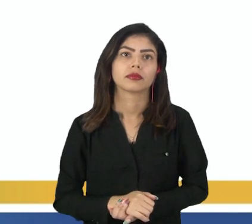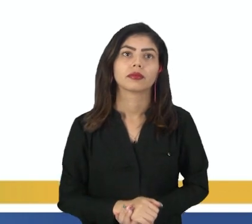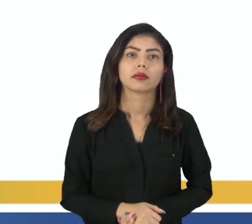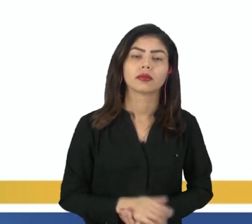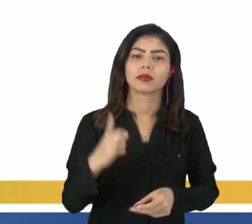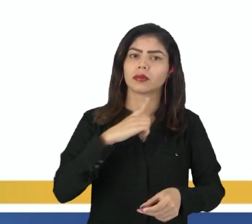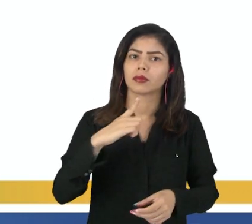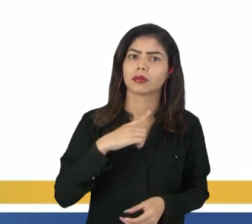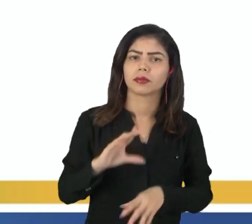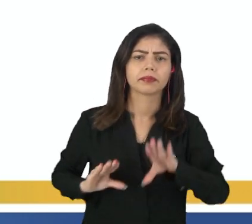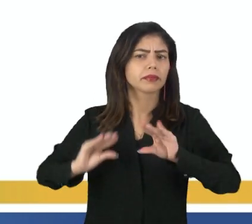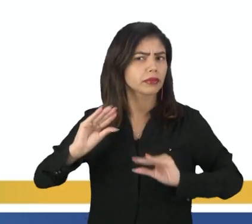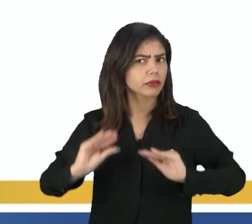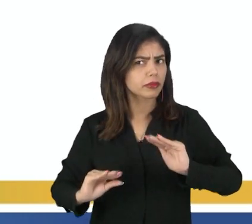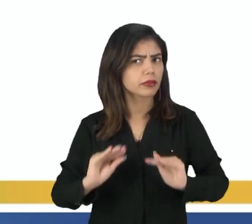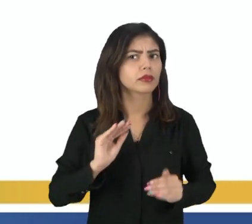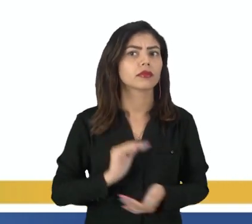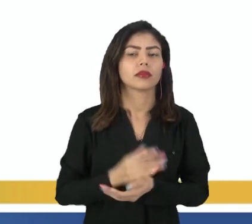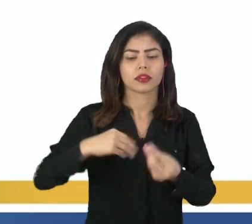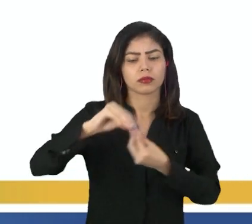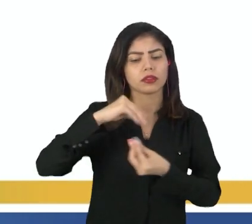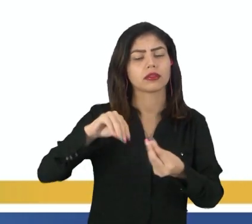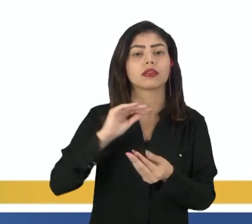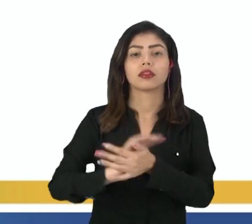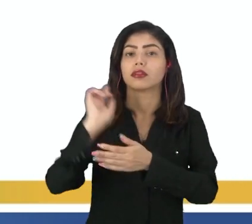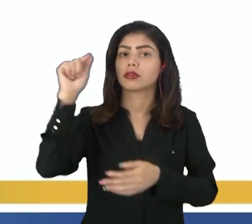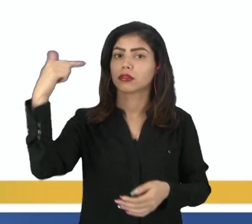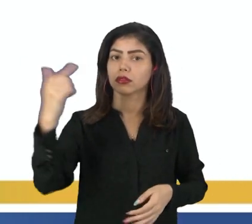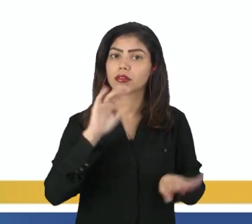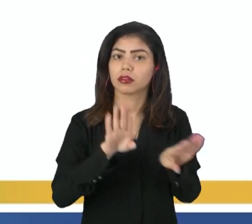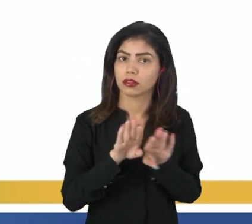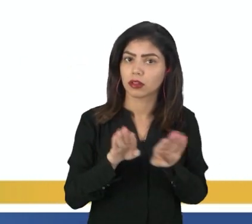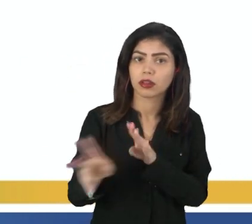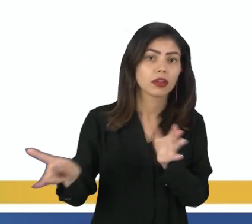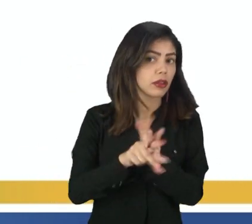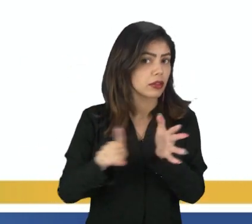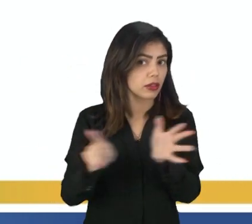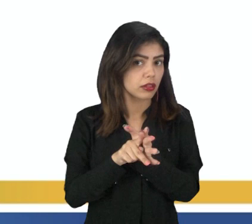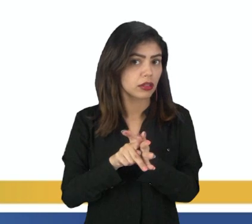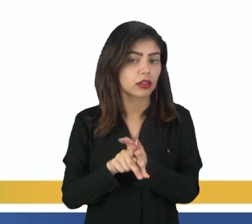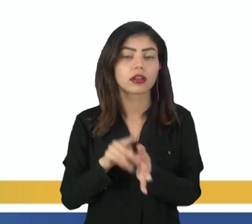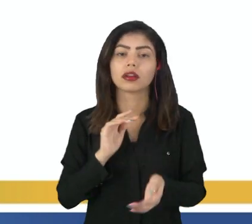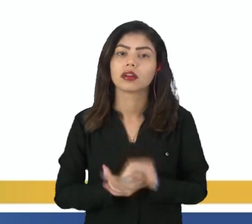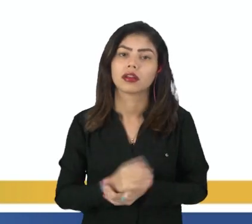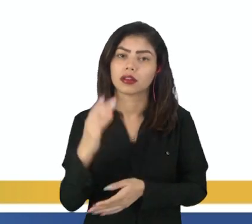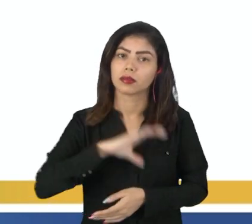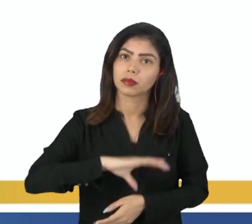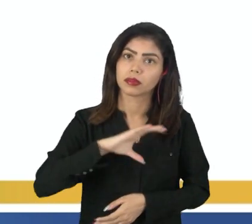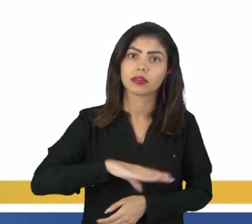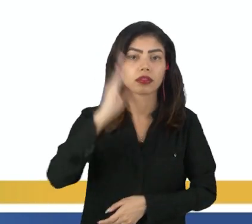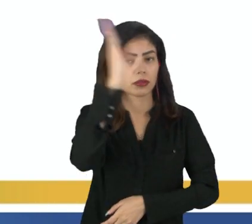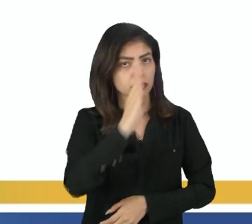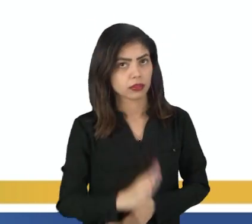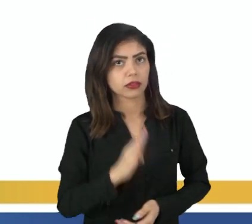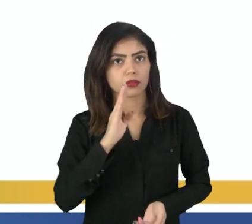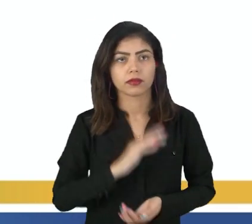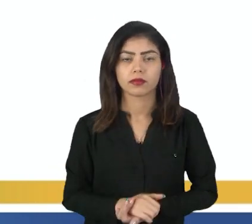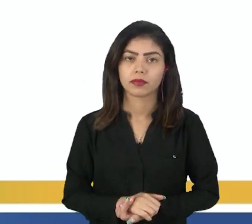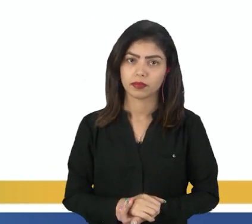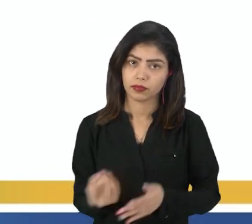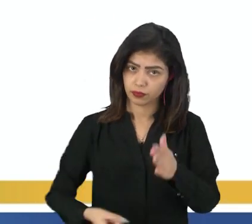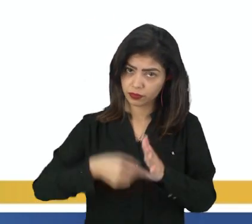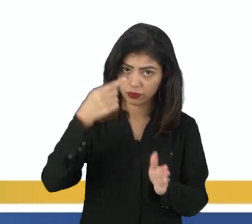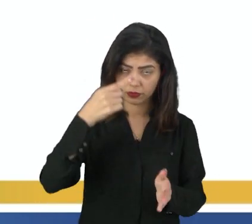que houve uma mescla dessas outras e permitiu que tivesse uma identidade própria do português brasileiro. Então,